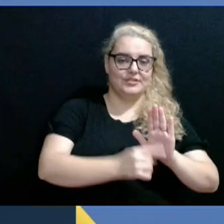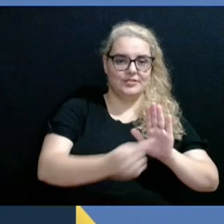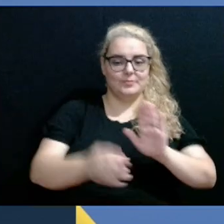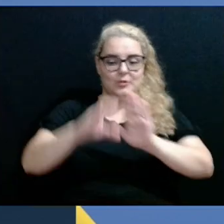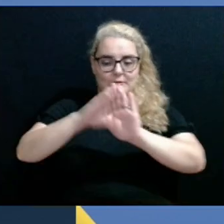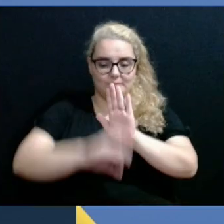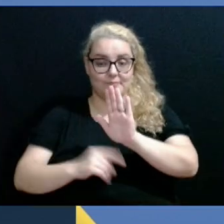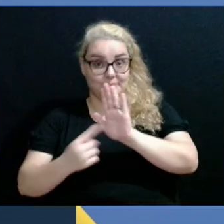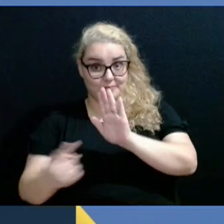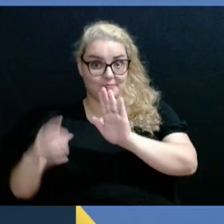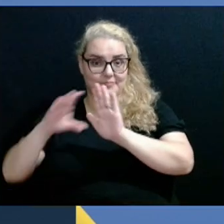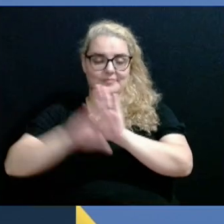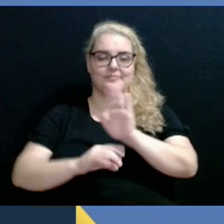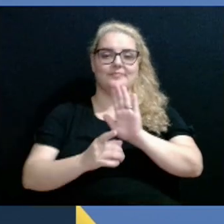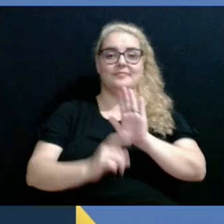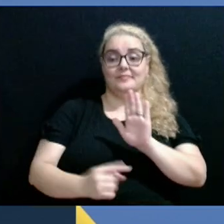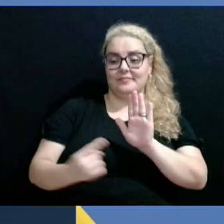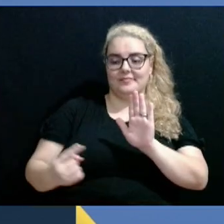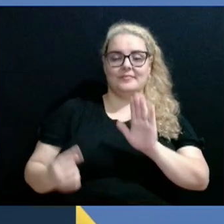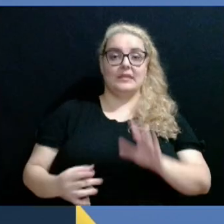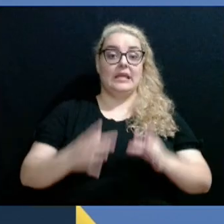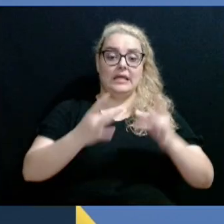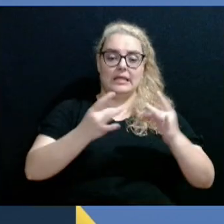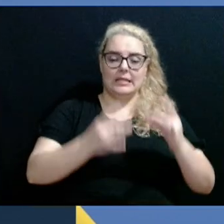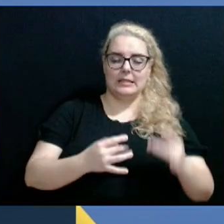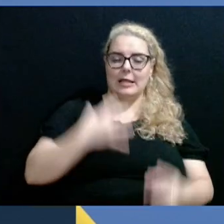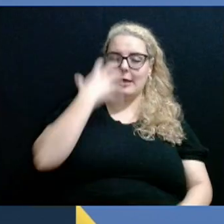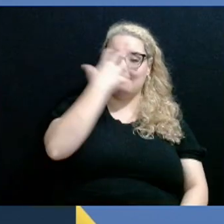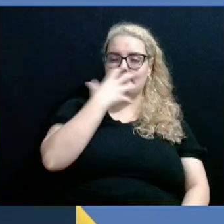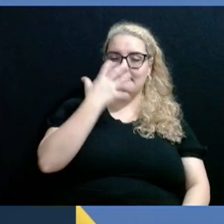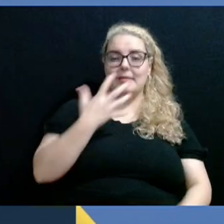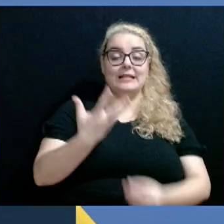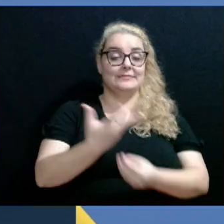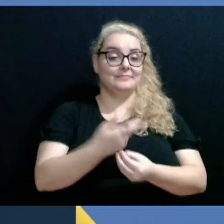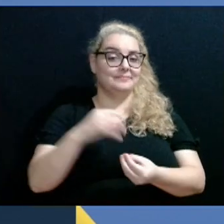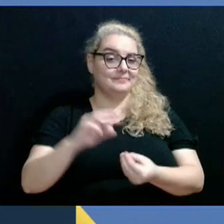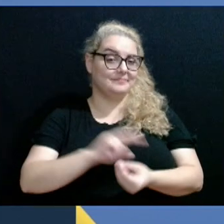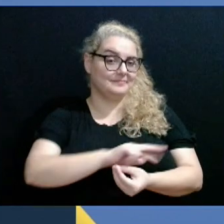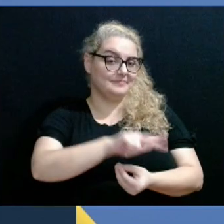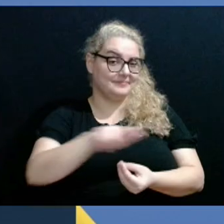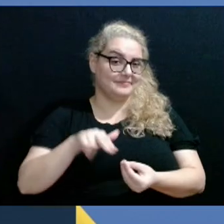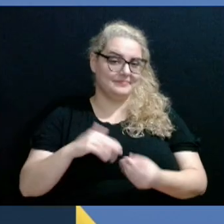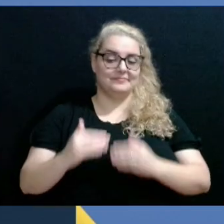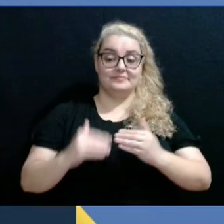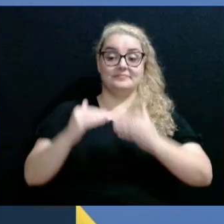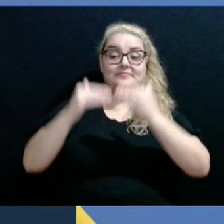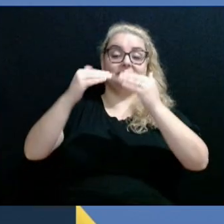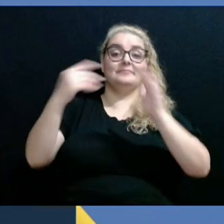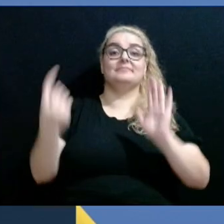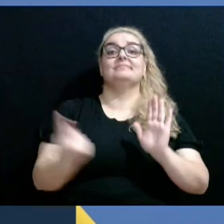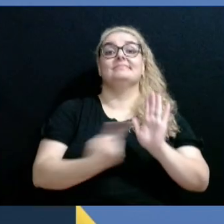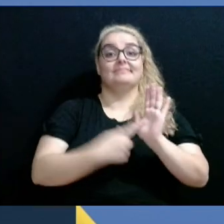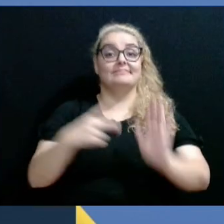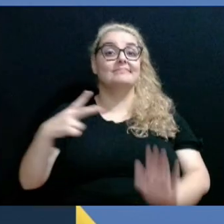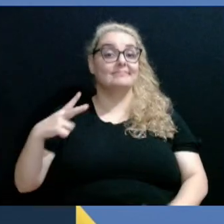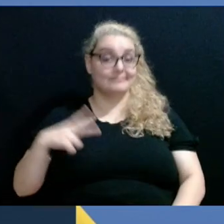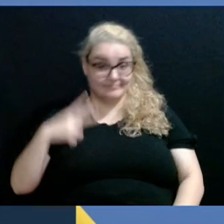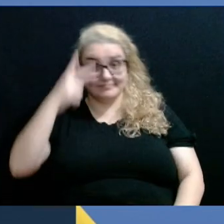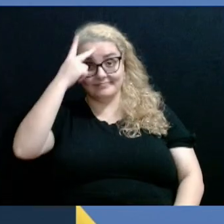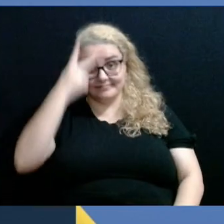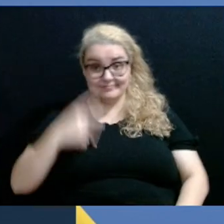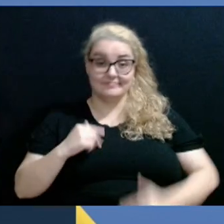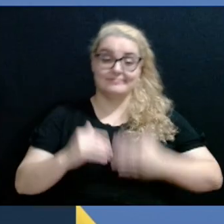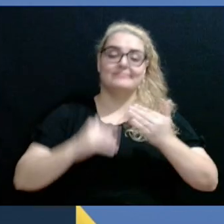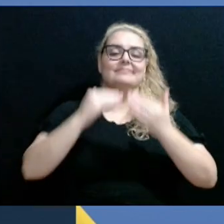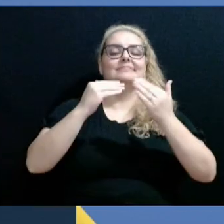explorar desde a descoberta da paixão pelo artesanato até a construção de uma marca pessoal, superando desafios